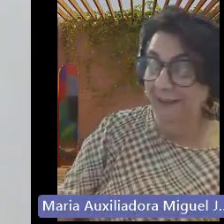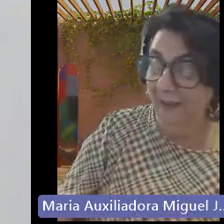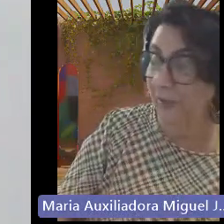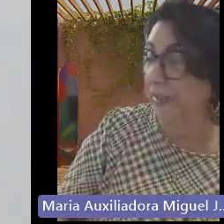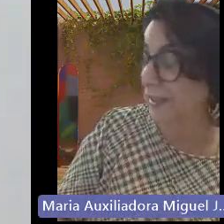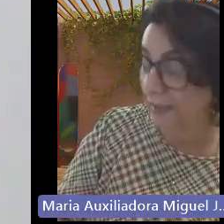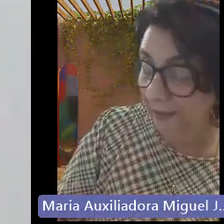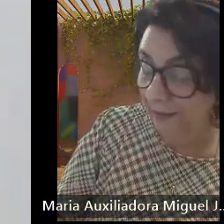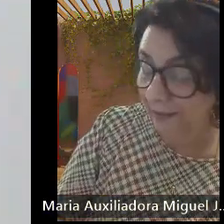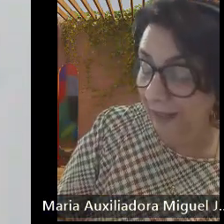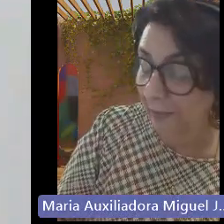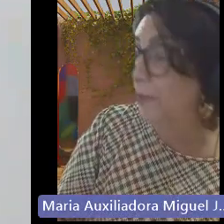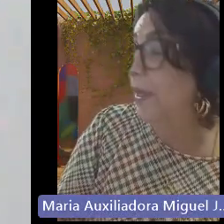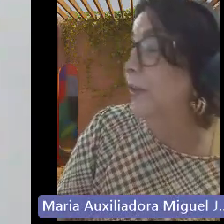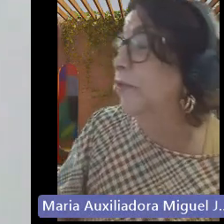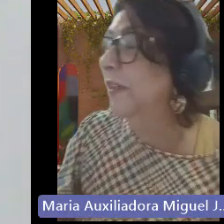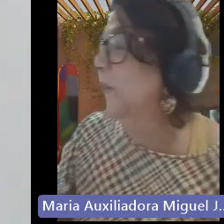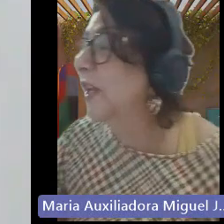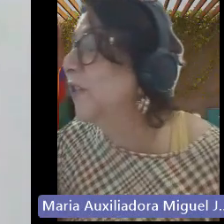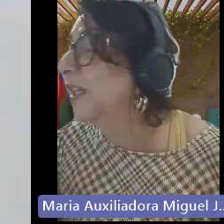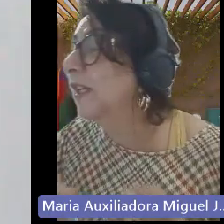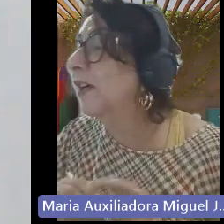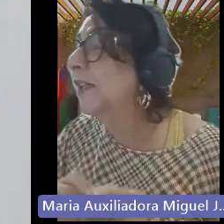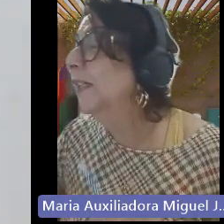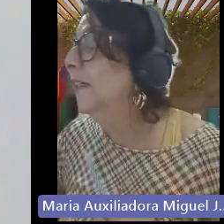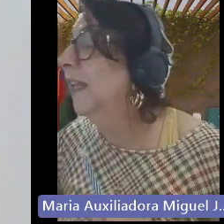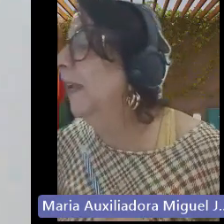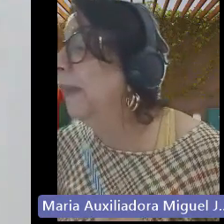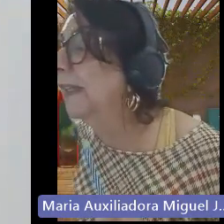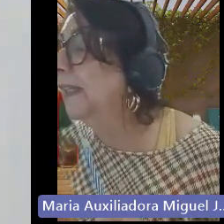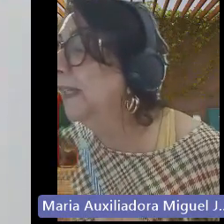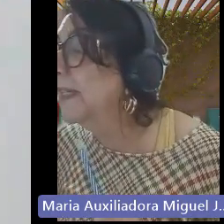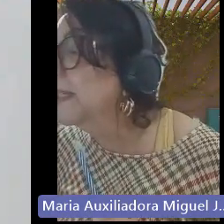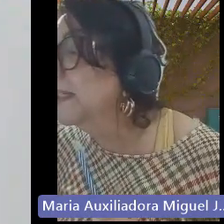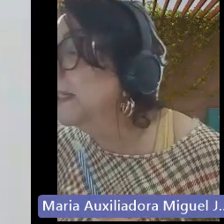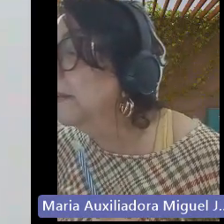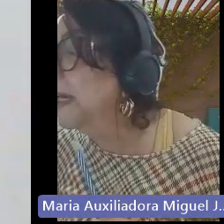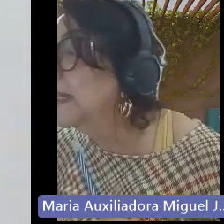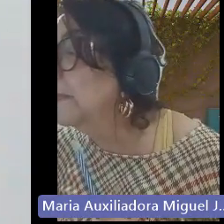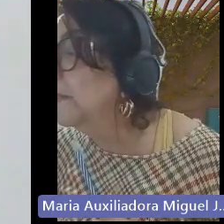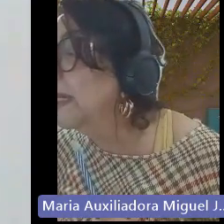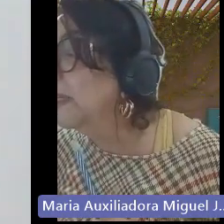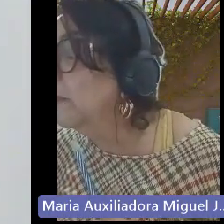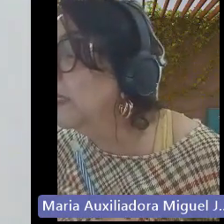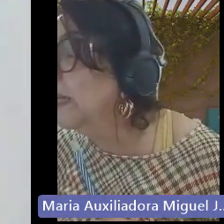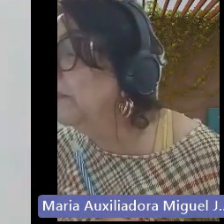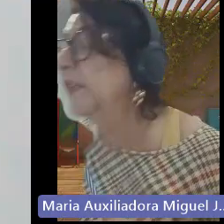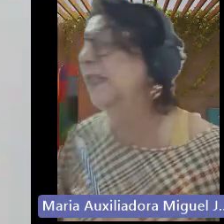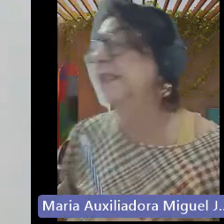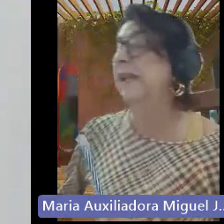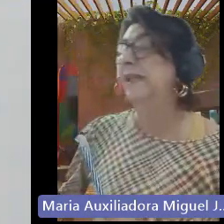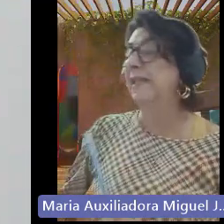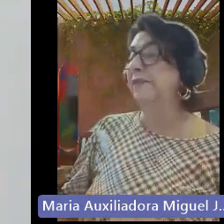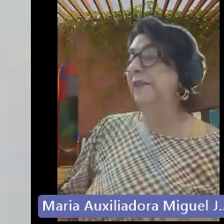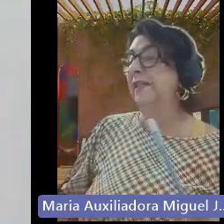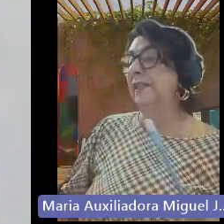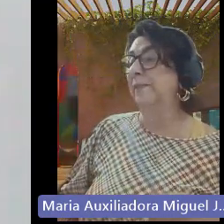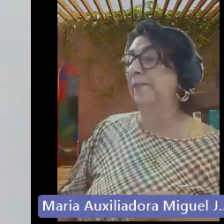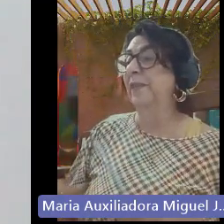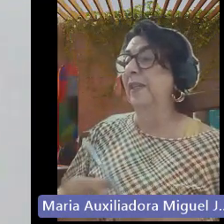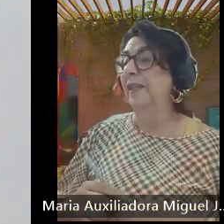tiver, eu tenho. Tá bom. Eu tô vendo gente aqui, ó. Tem a Patrícia, quem mais? A Emanuele tá... e a Viviane.